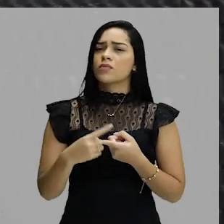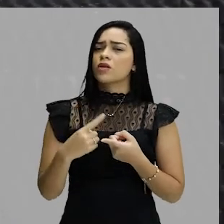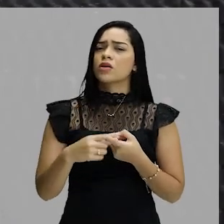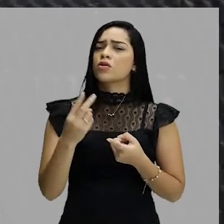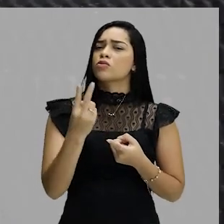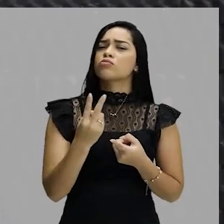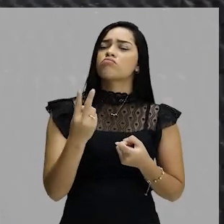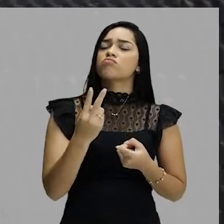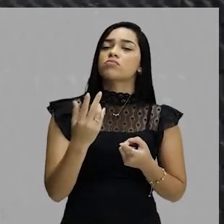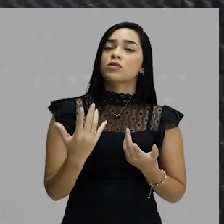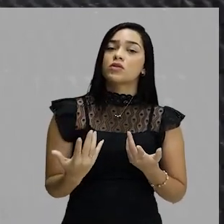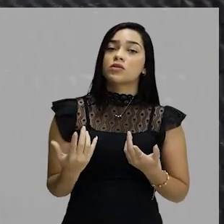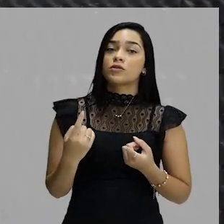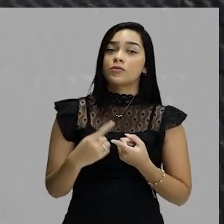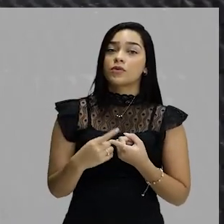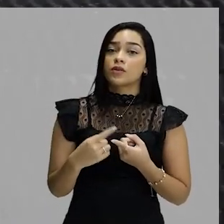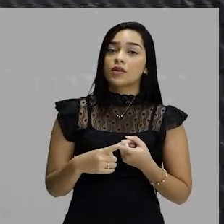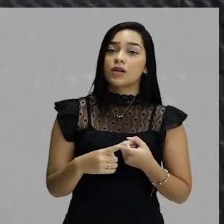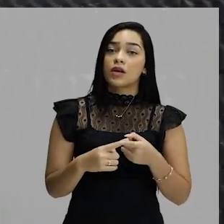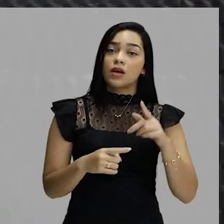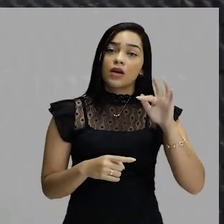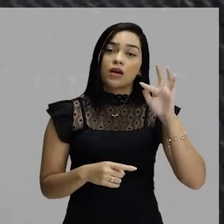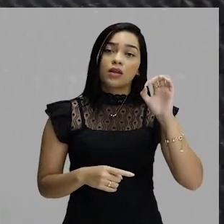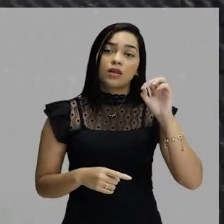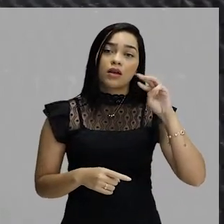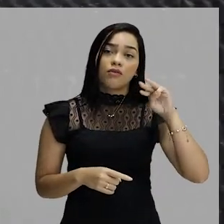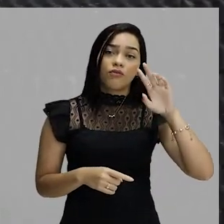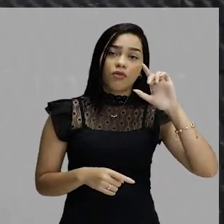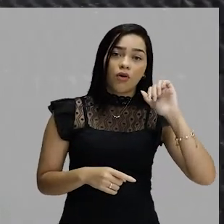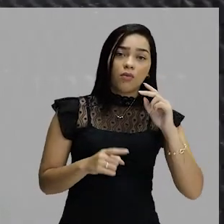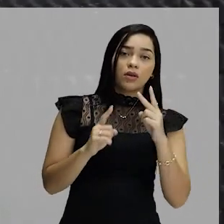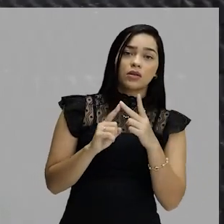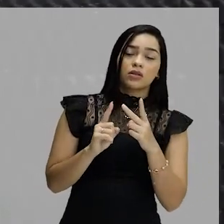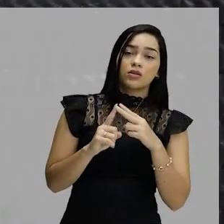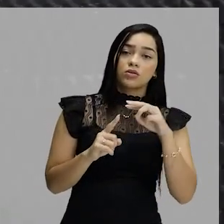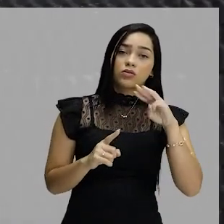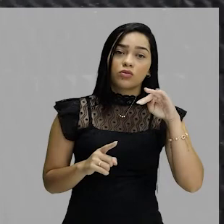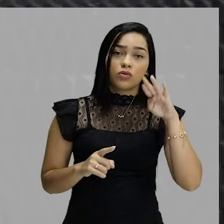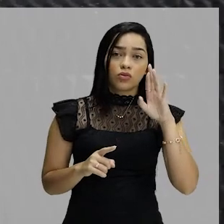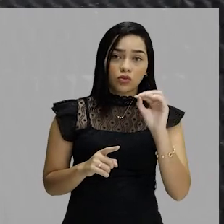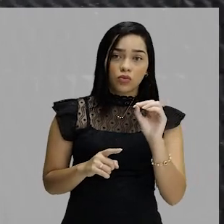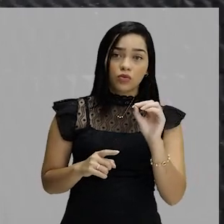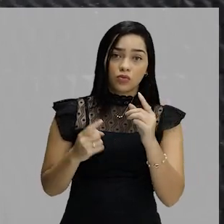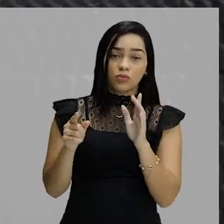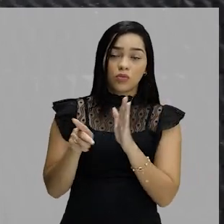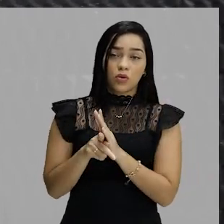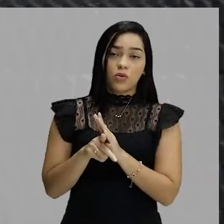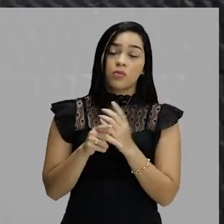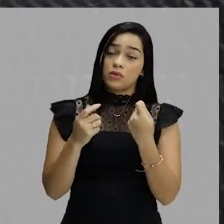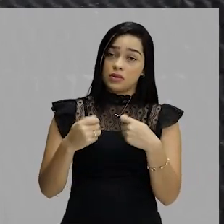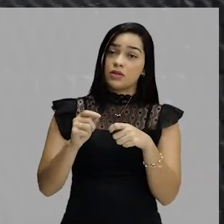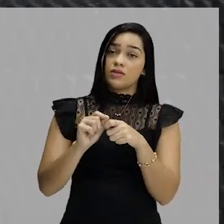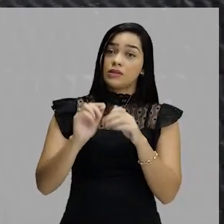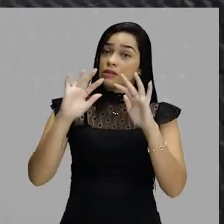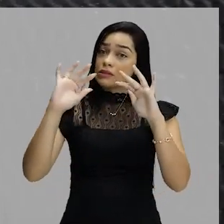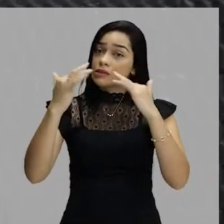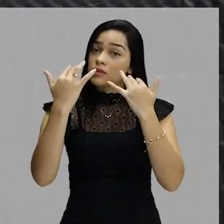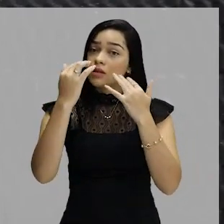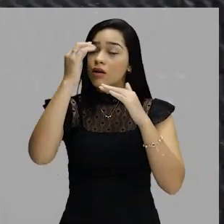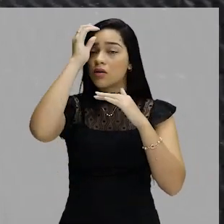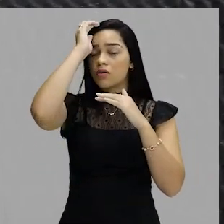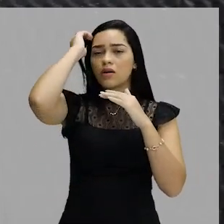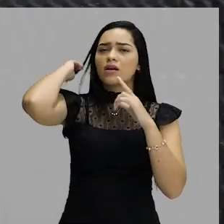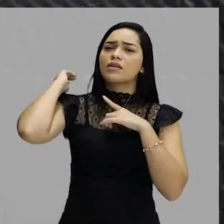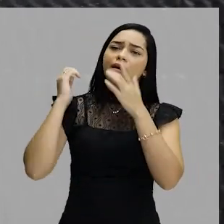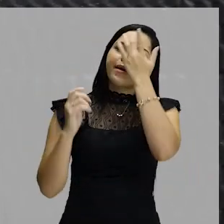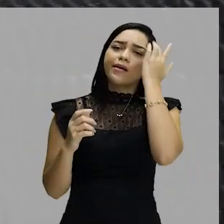dois sinais, porque é o sinal da fórmula e o sinal do número. Aí eu coloco entre parênteses. Tá? A gente tem que fazer isso, tem que prestar bem atenção. A